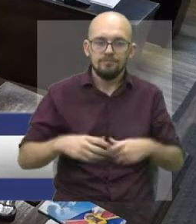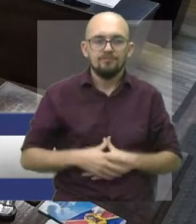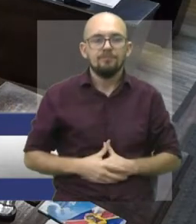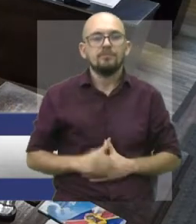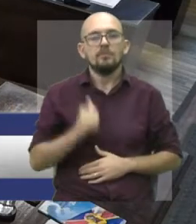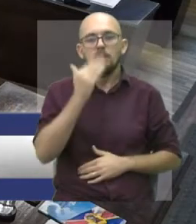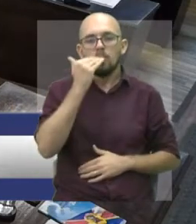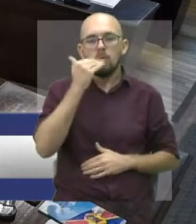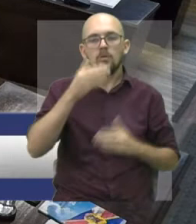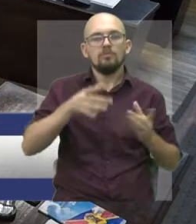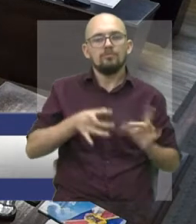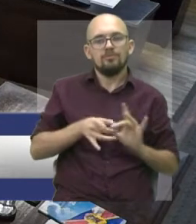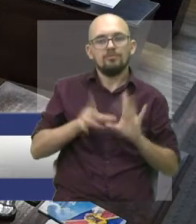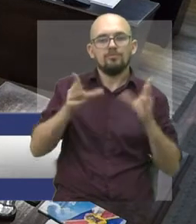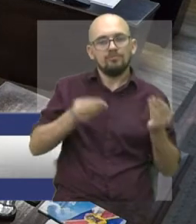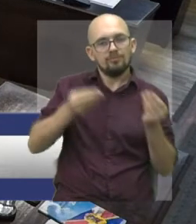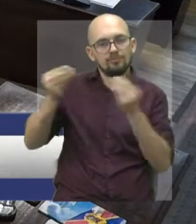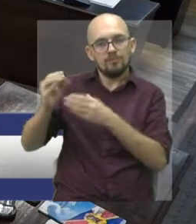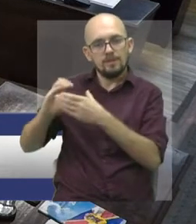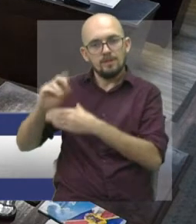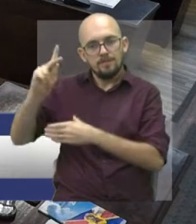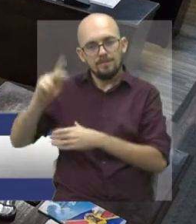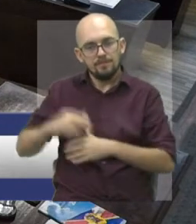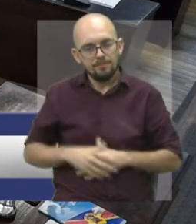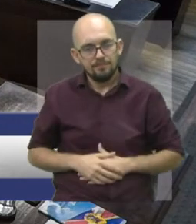Encaminhe-se às comissões permanentes da Casa.